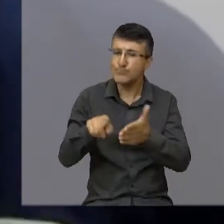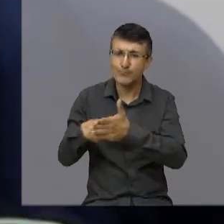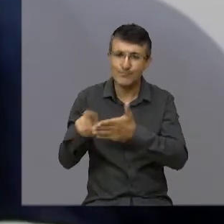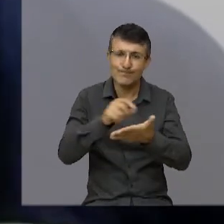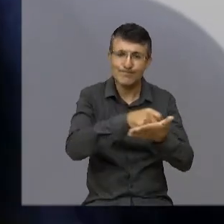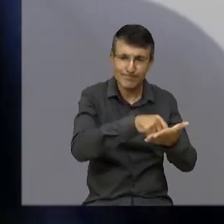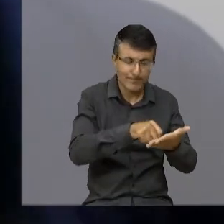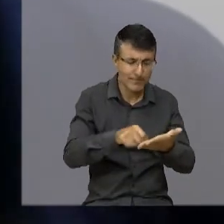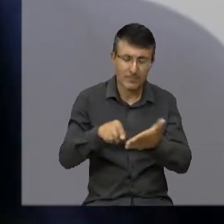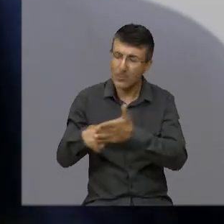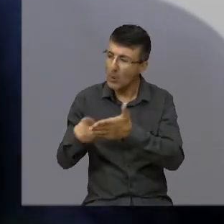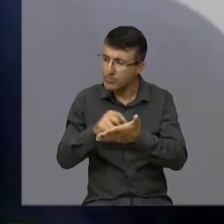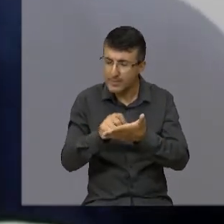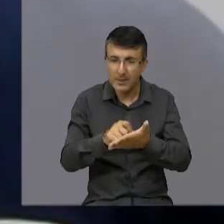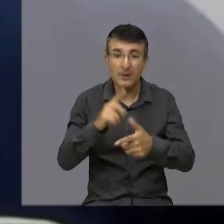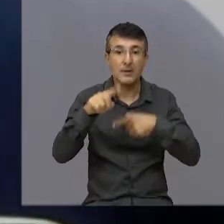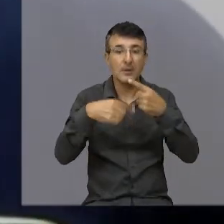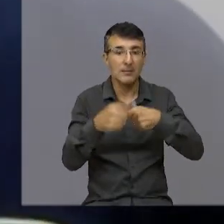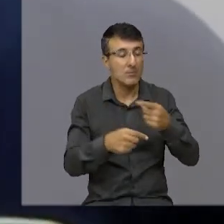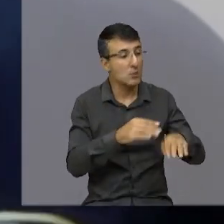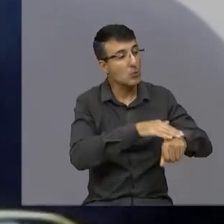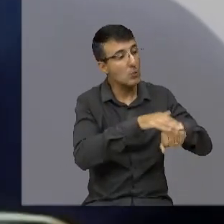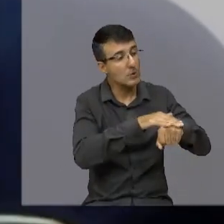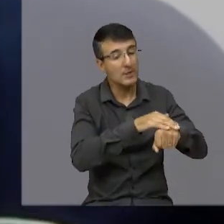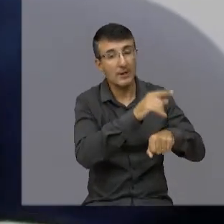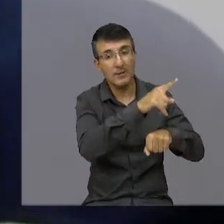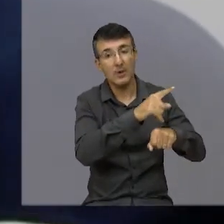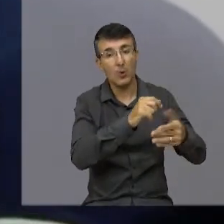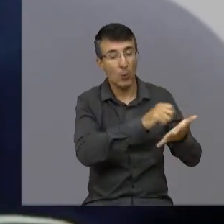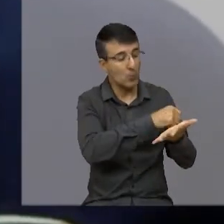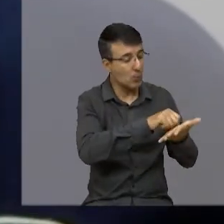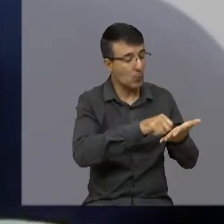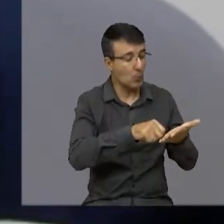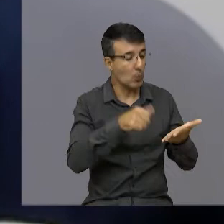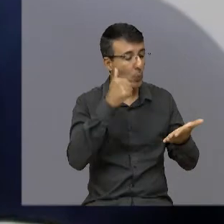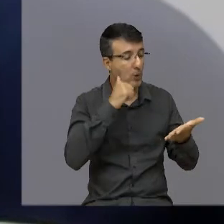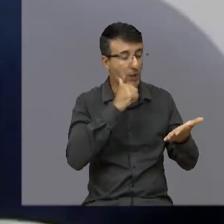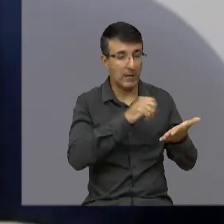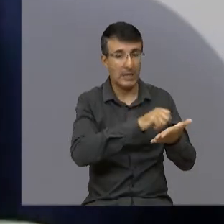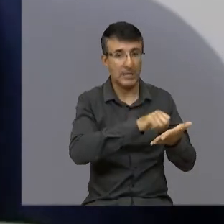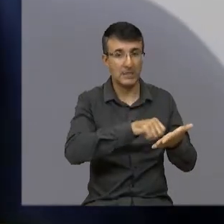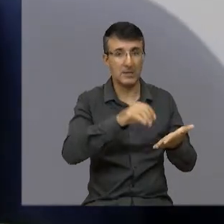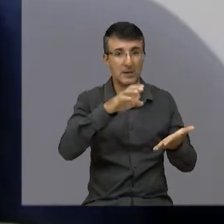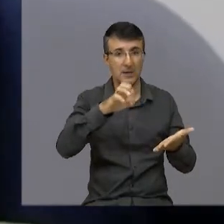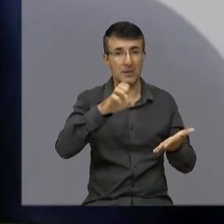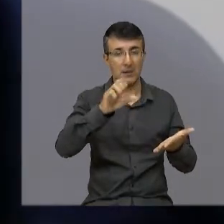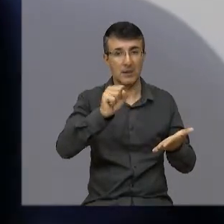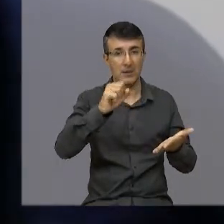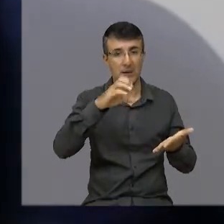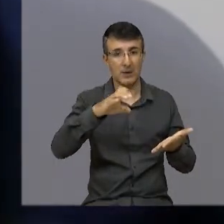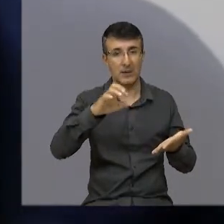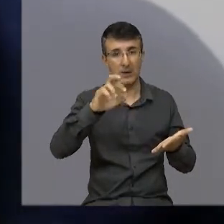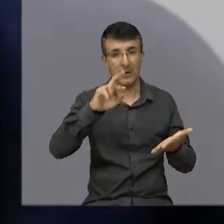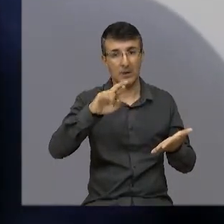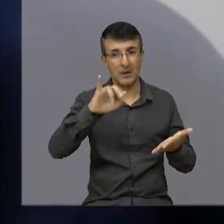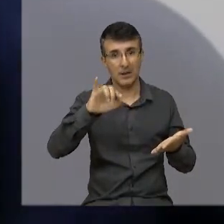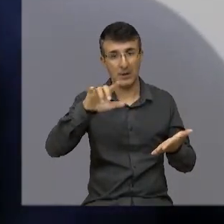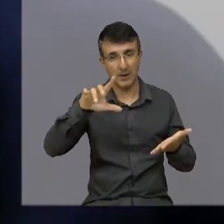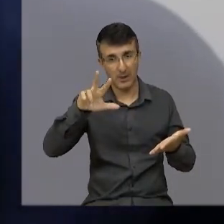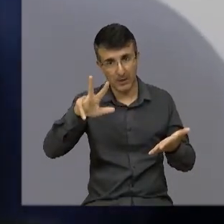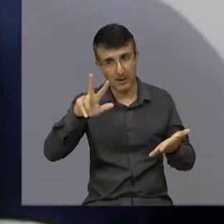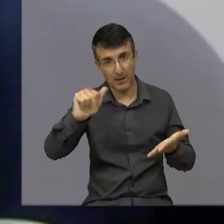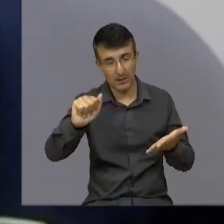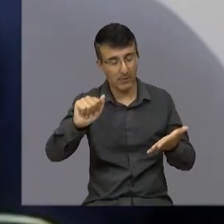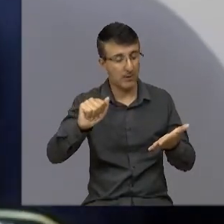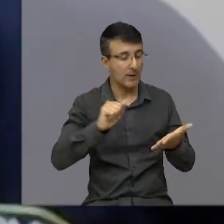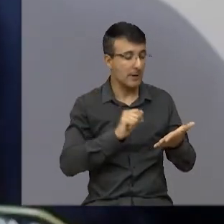escrivã, na minha época ainda era em escrivãs, tinha um ou outro, mas a maioria eram mulheres mesmo que trabalhavam na